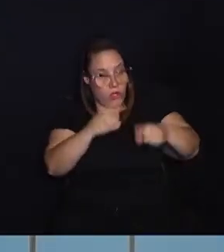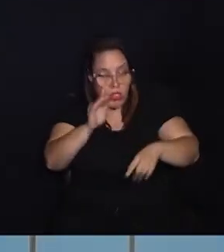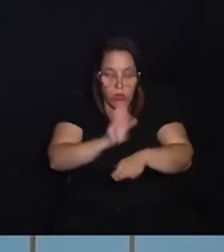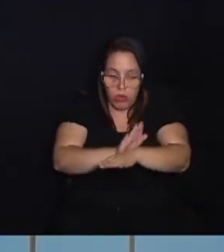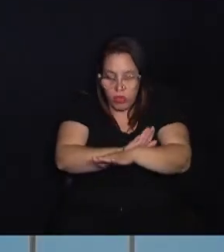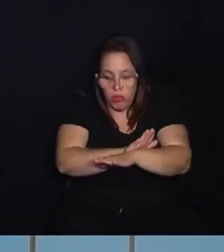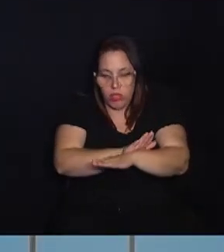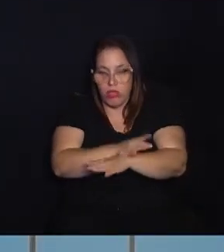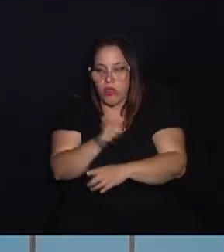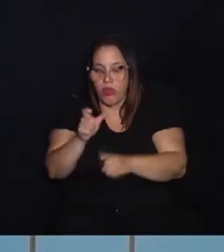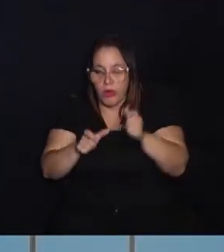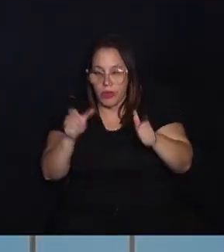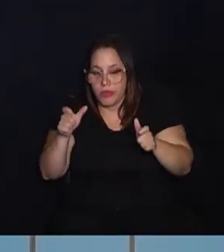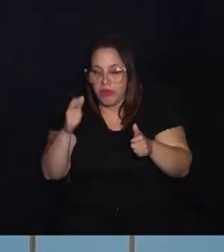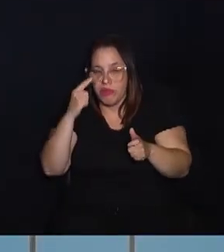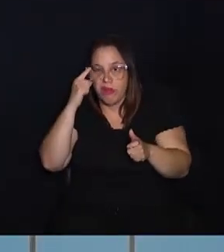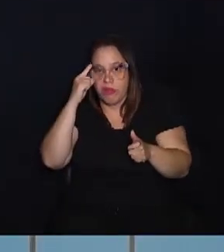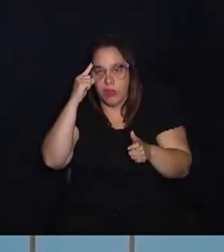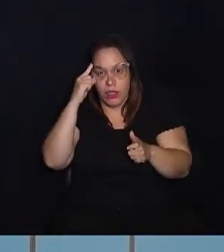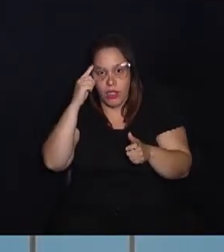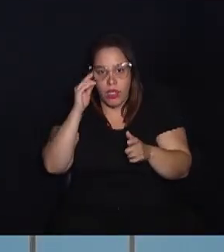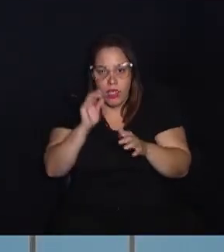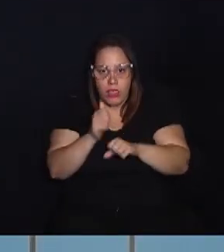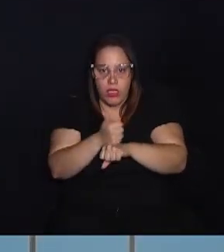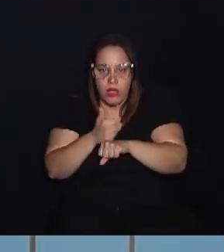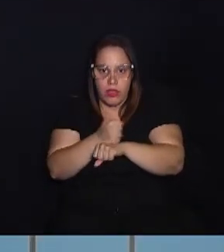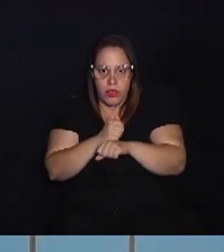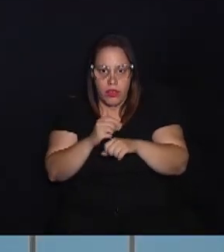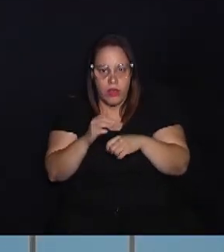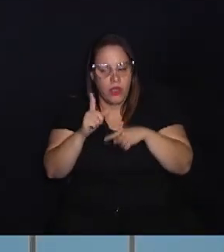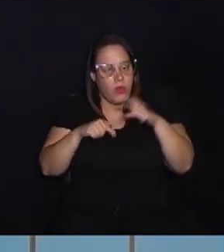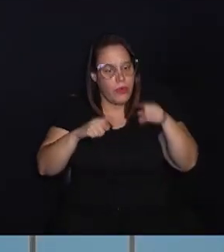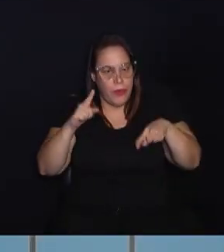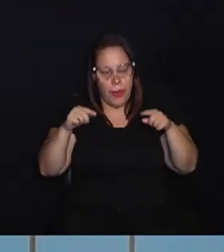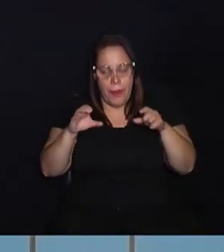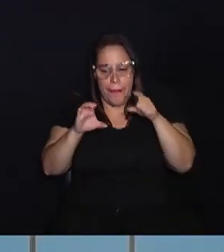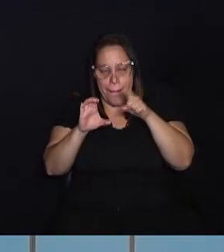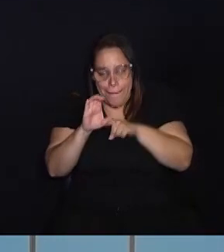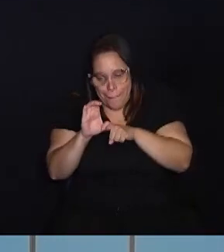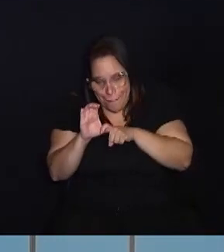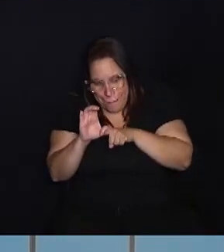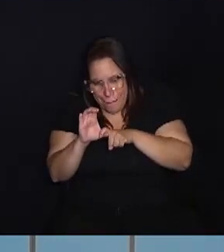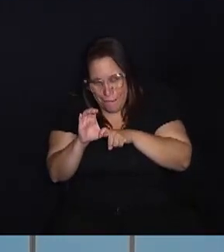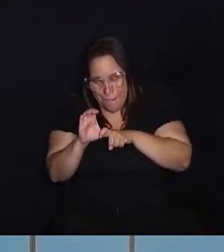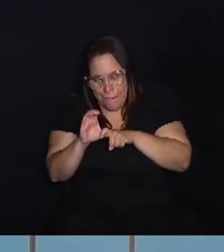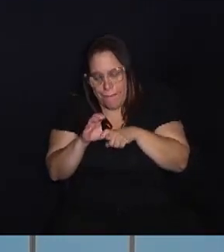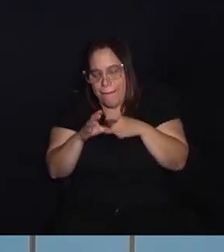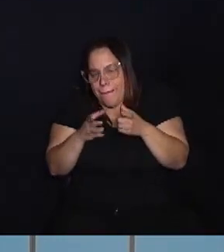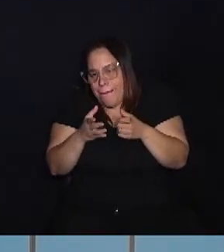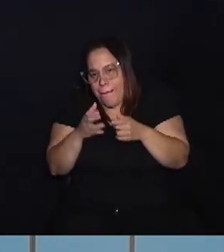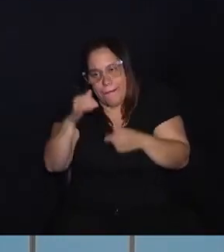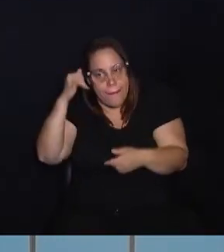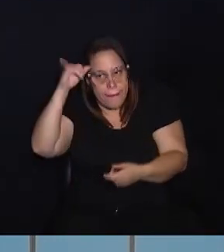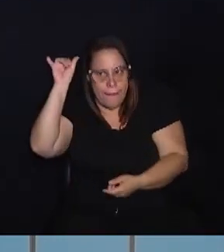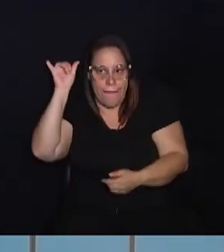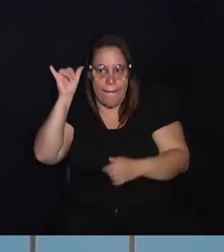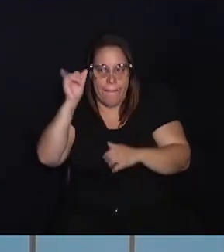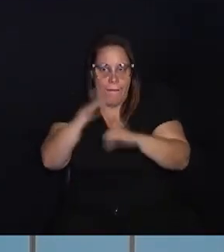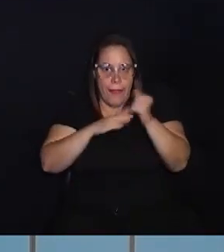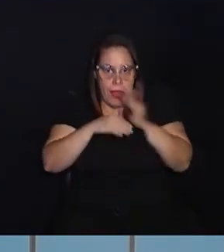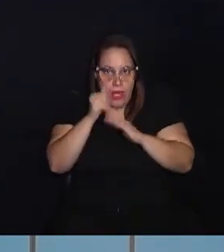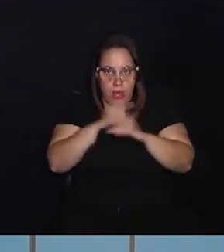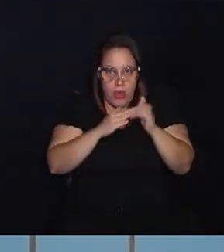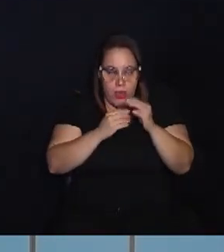pessoas a terem informações sobre vários tipos de dependência, seja tanto prevenção, tratamento,